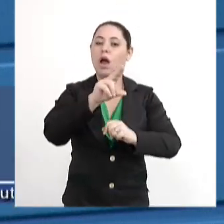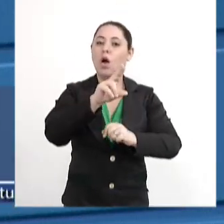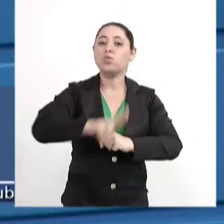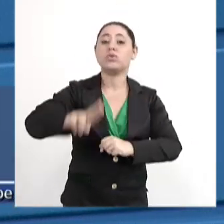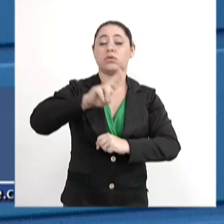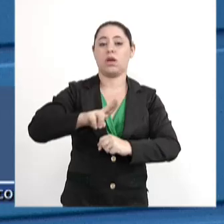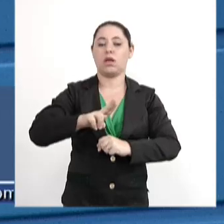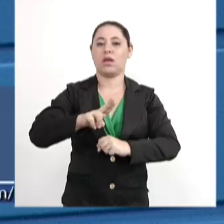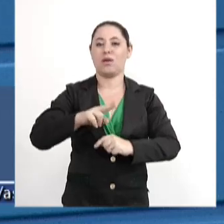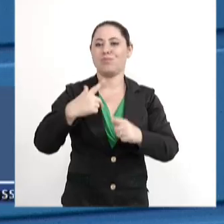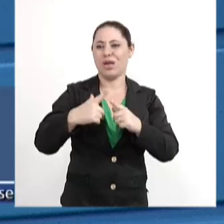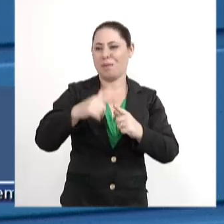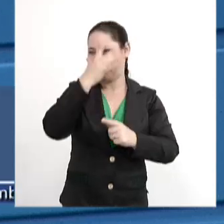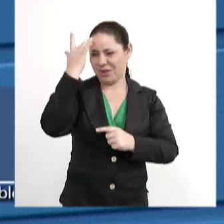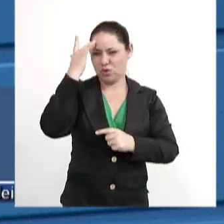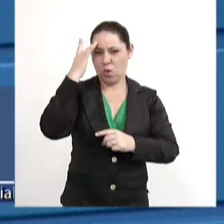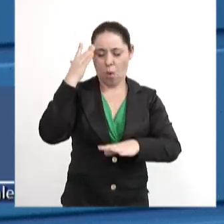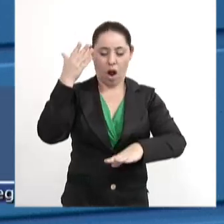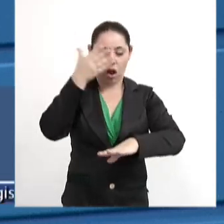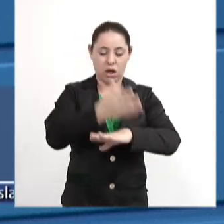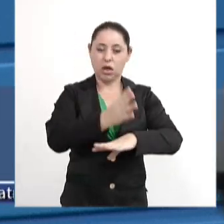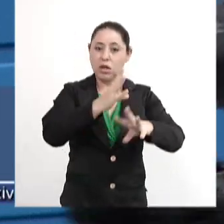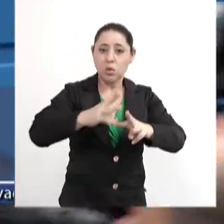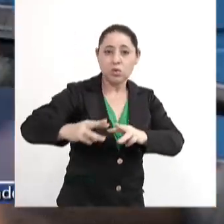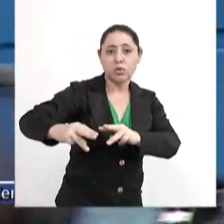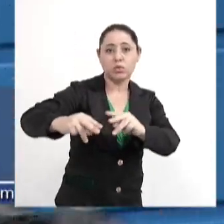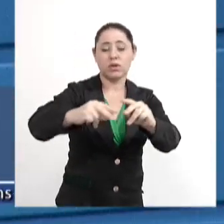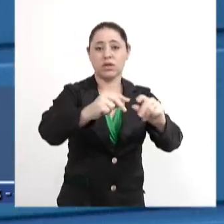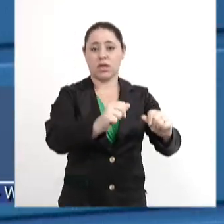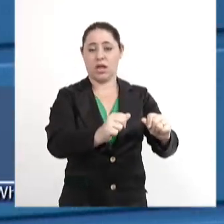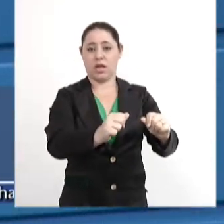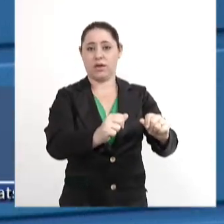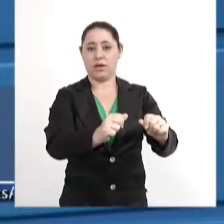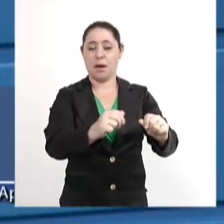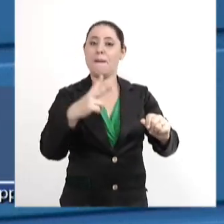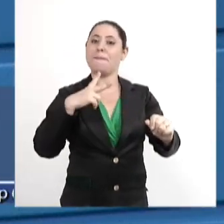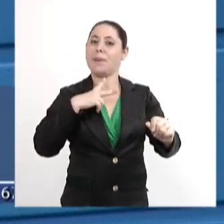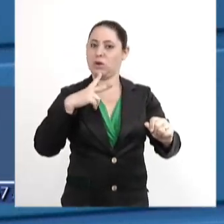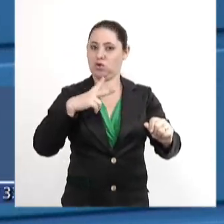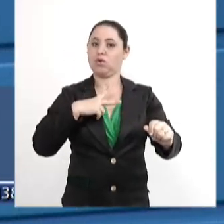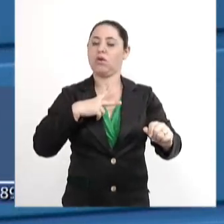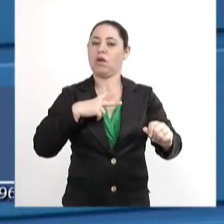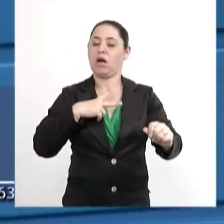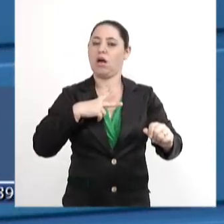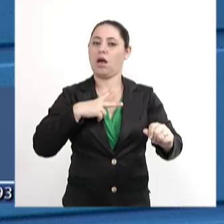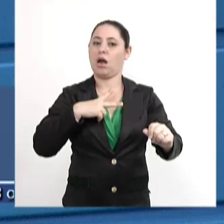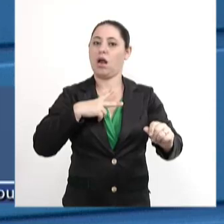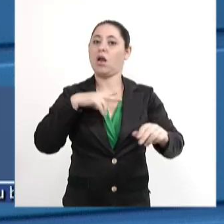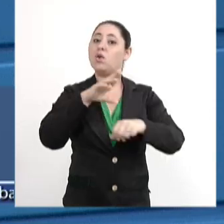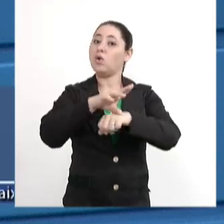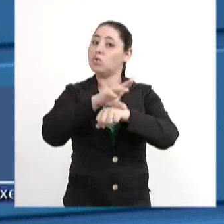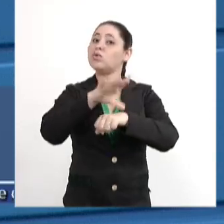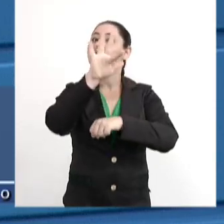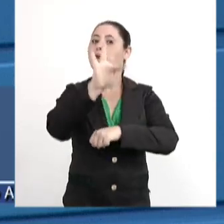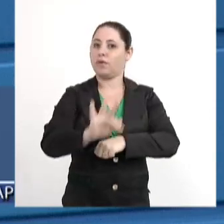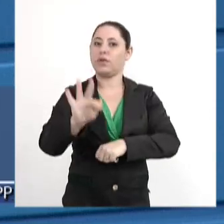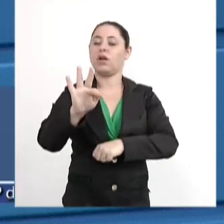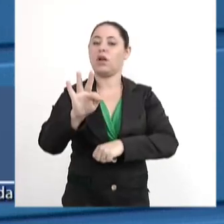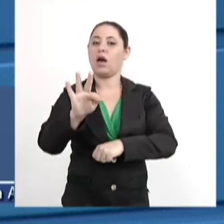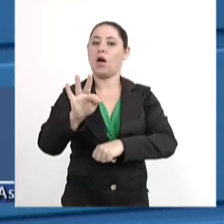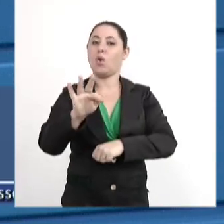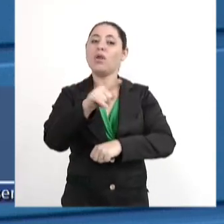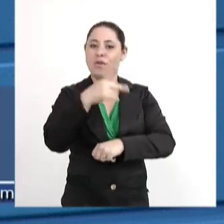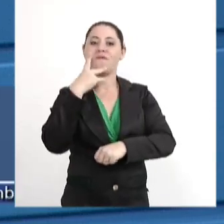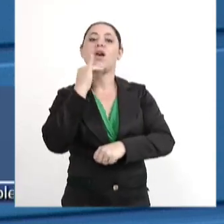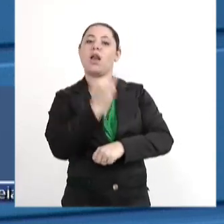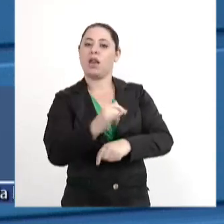nada do que é do outro. Quando entra em uma propriedade privada, na Constituição Federal também, que Vossa